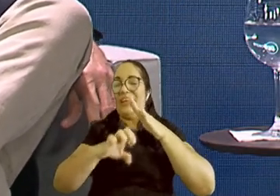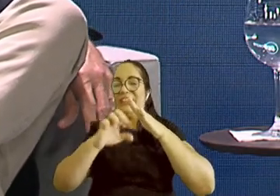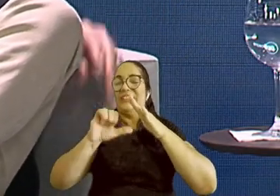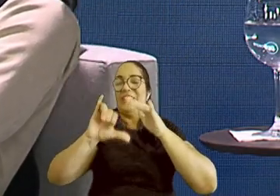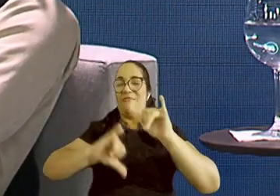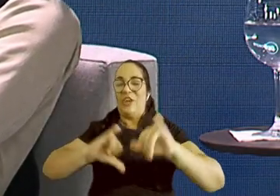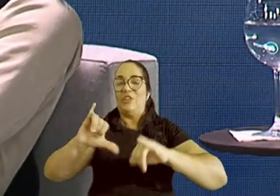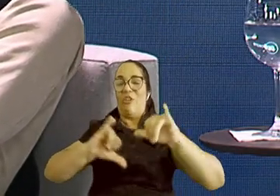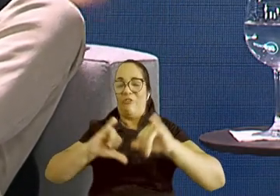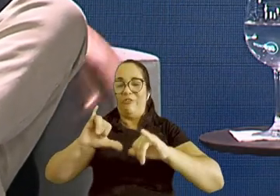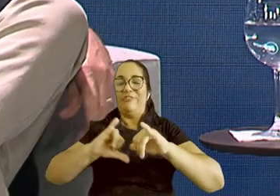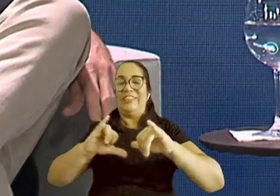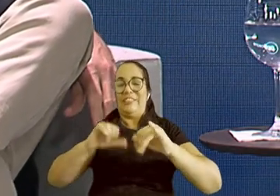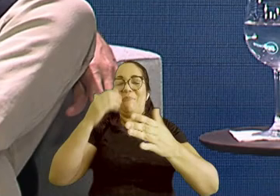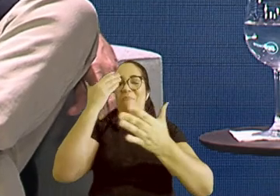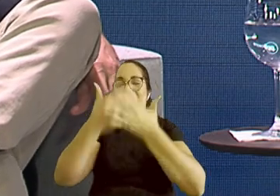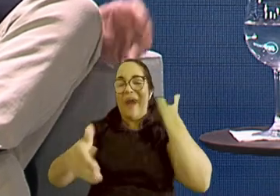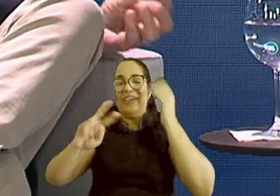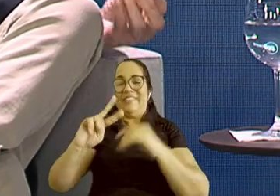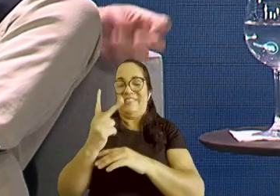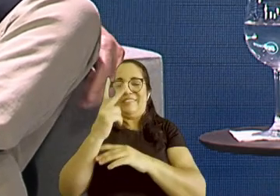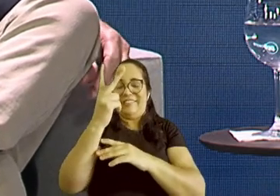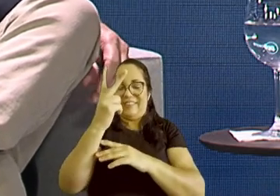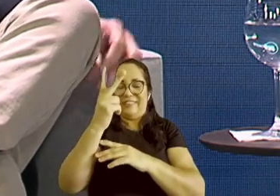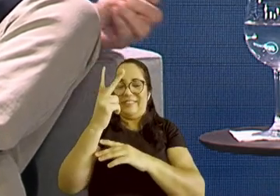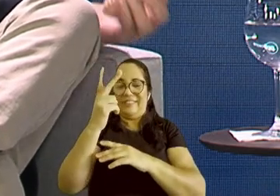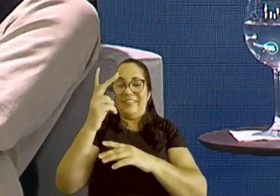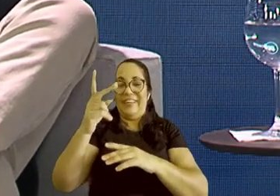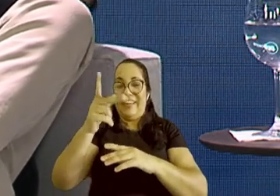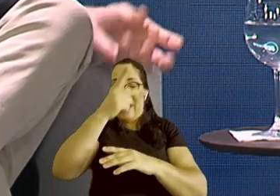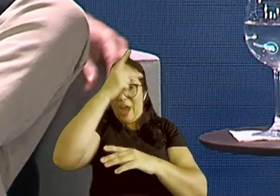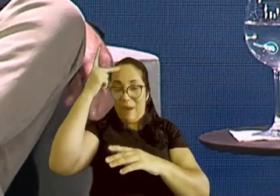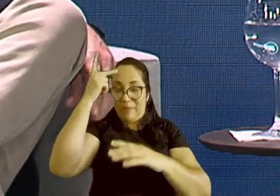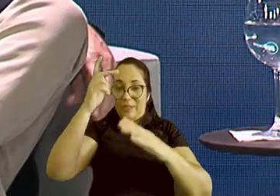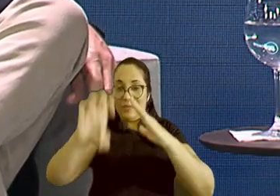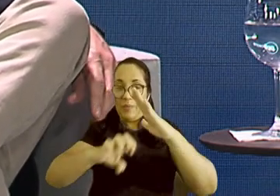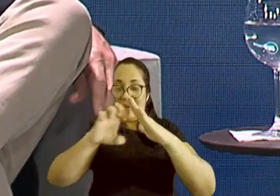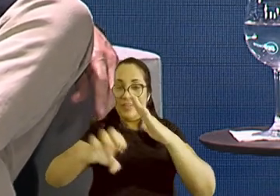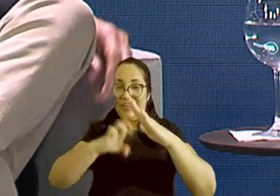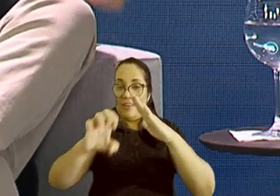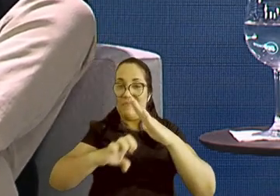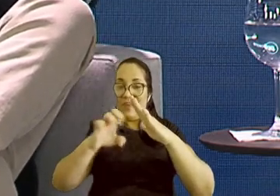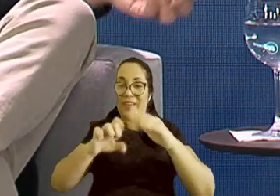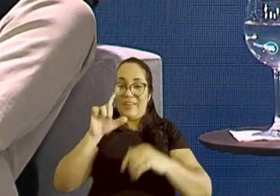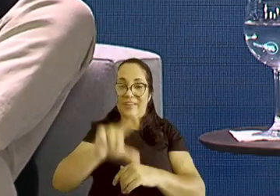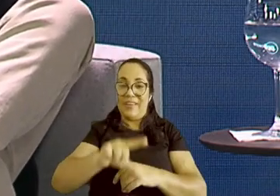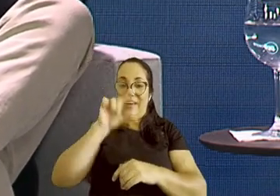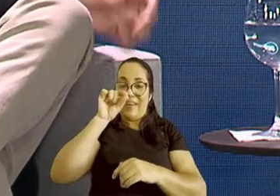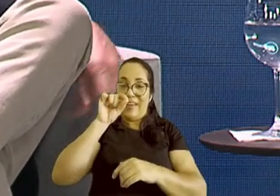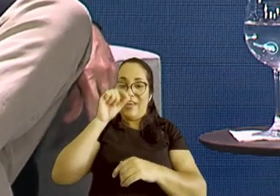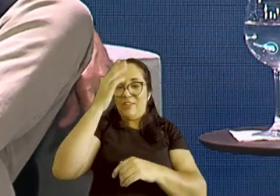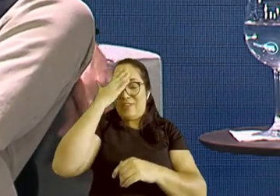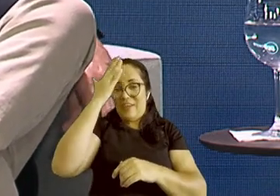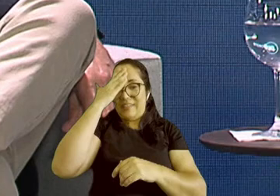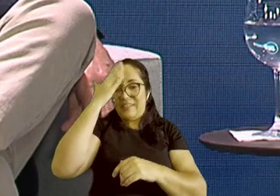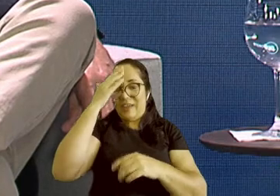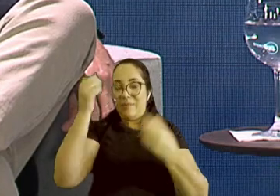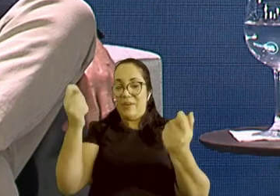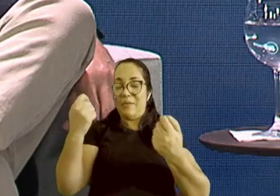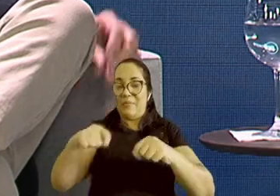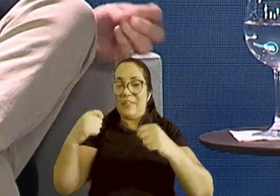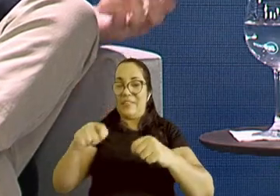mercado Então acho que para o empreendedor que tá vendo é muito importante a gente gerar valor realmente para o cliente final seja ele libid si